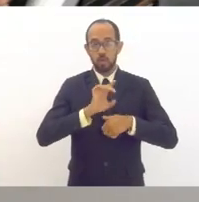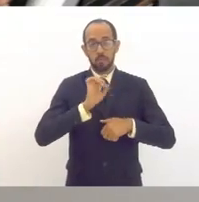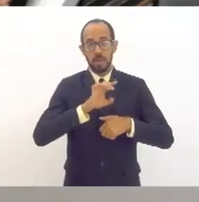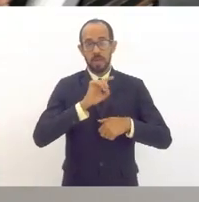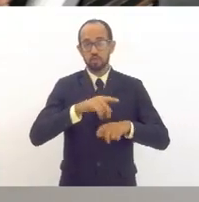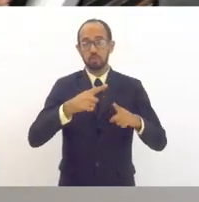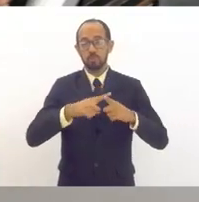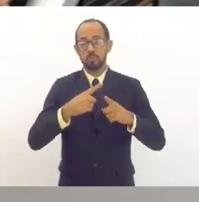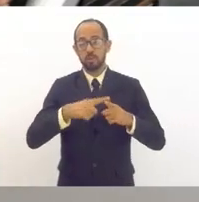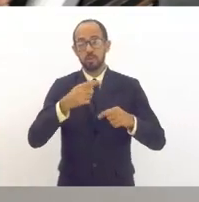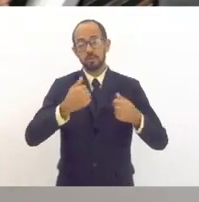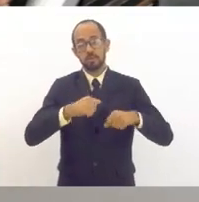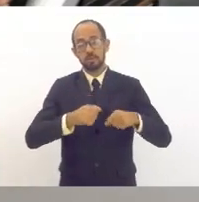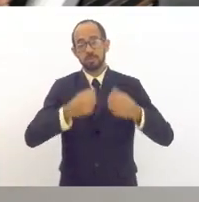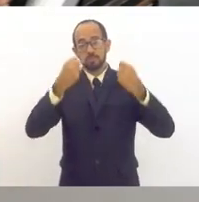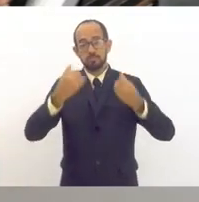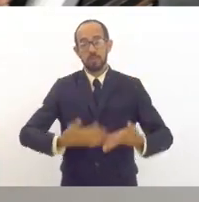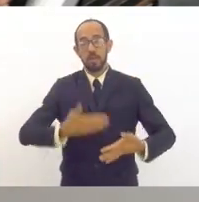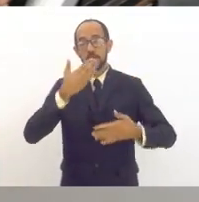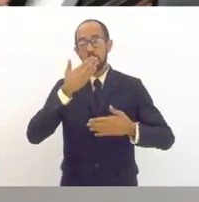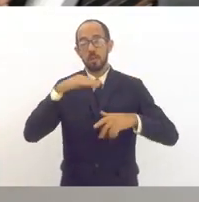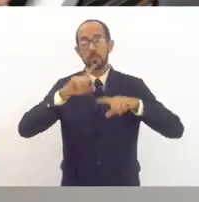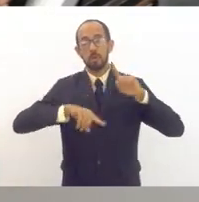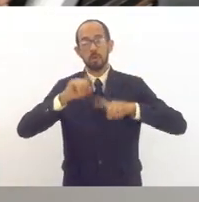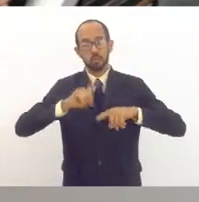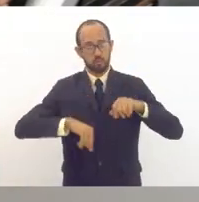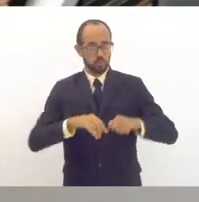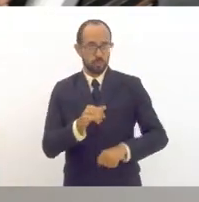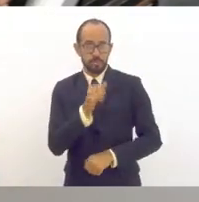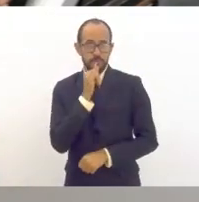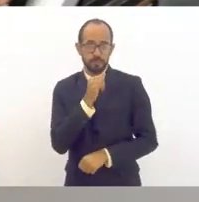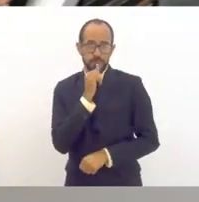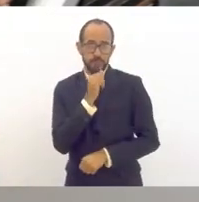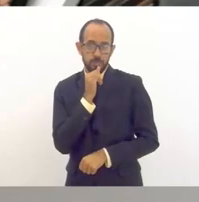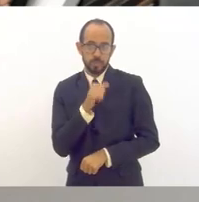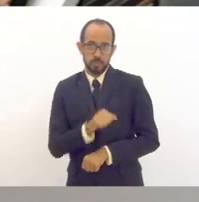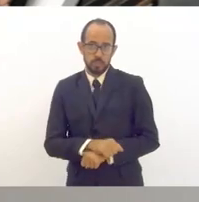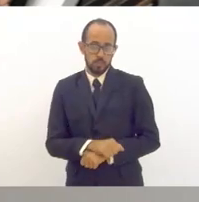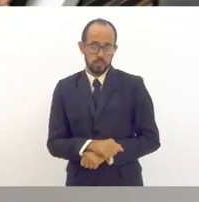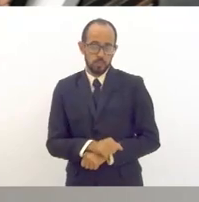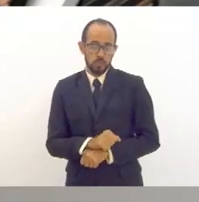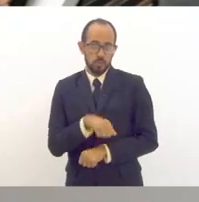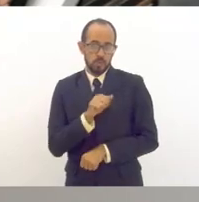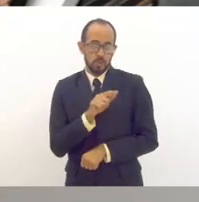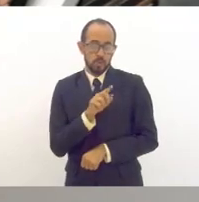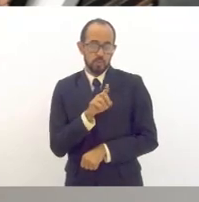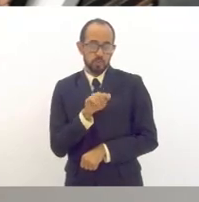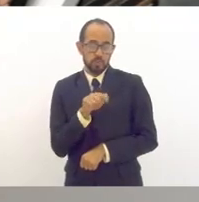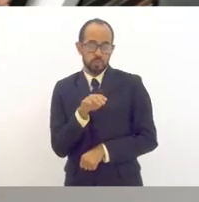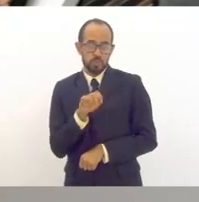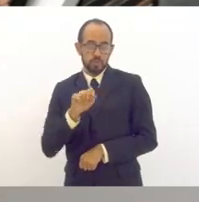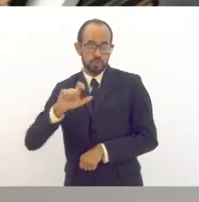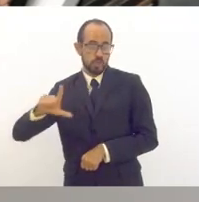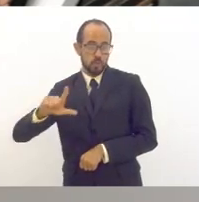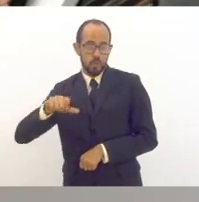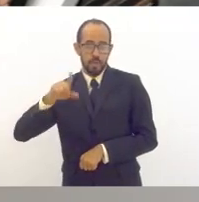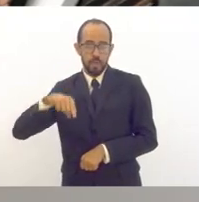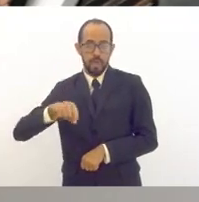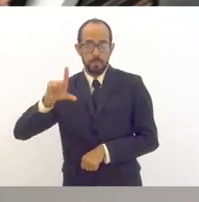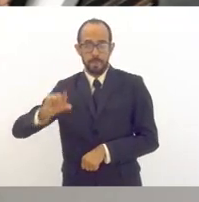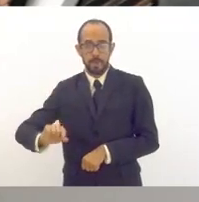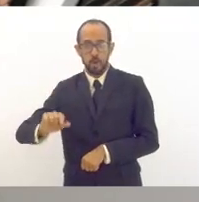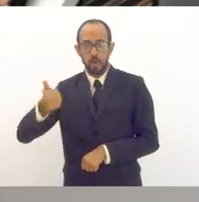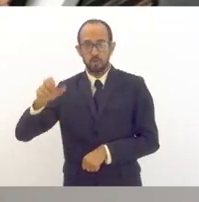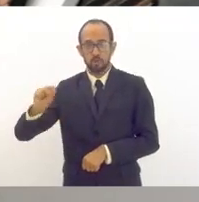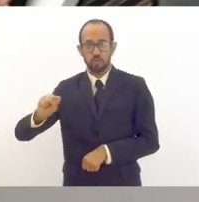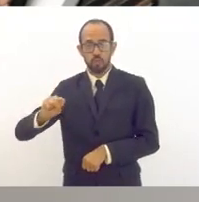produto né porque em outros produtos por exemplo vão dizer o que haver é menor que 18 não é 18 se